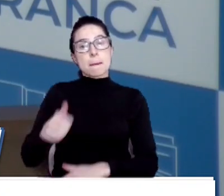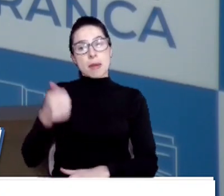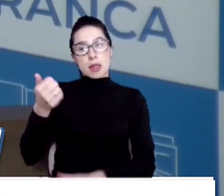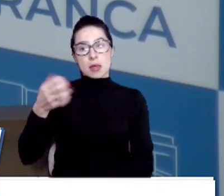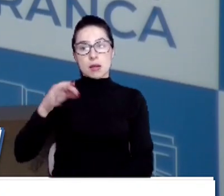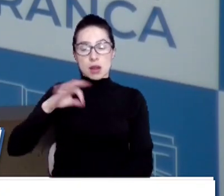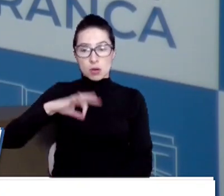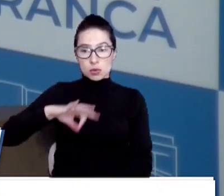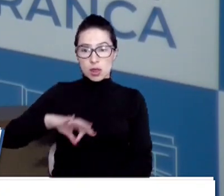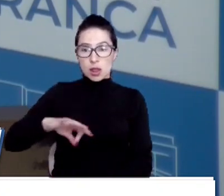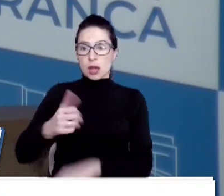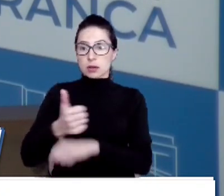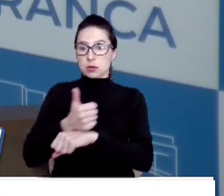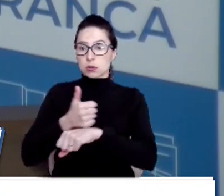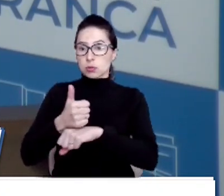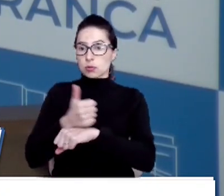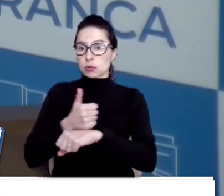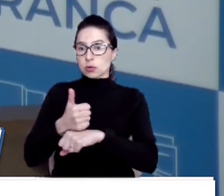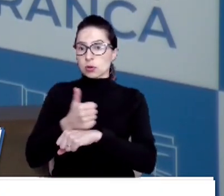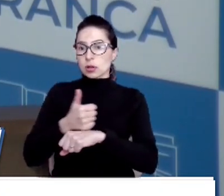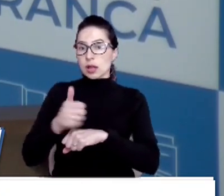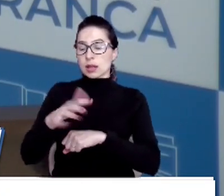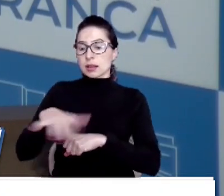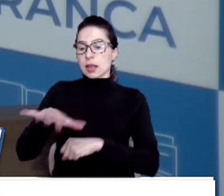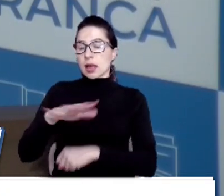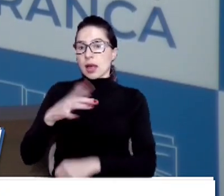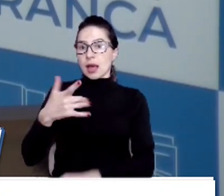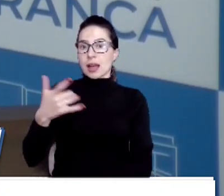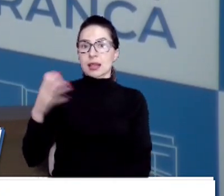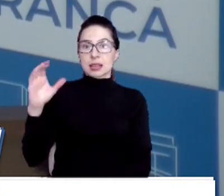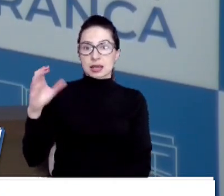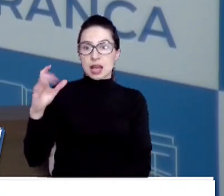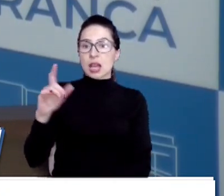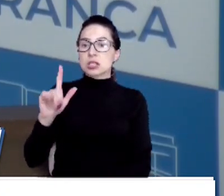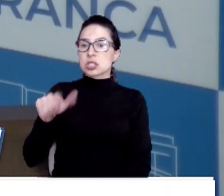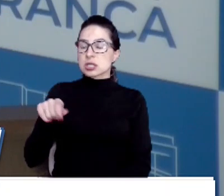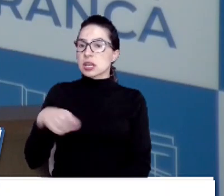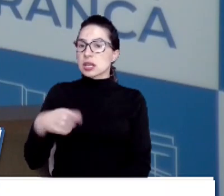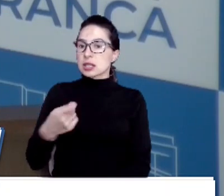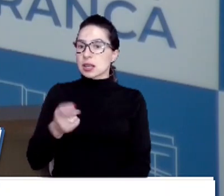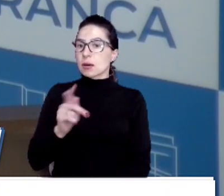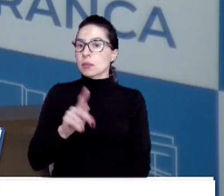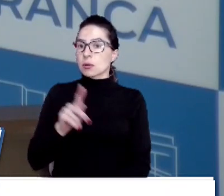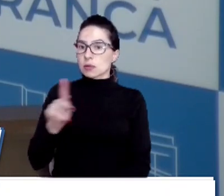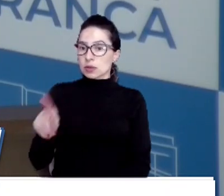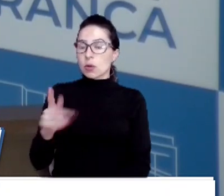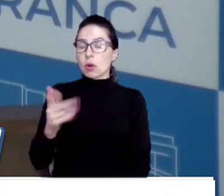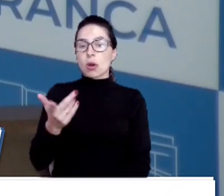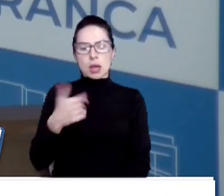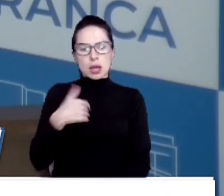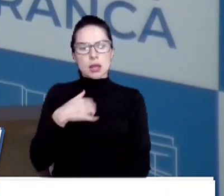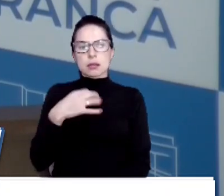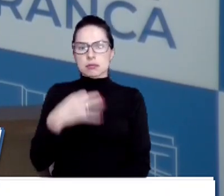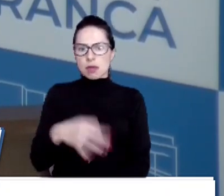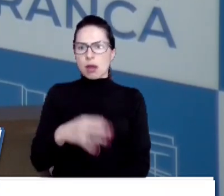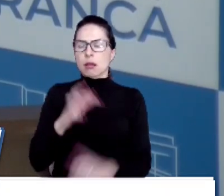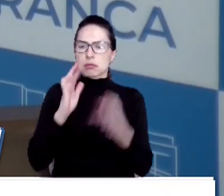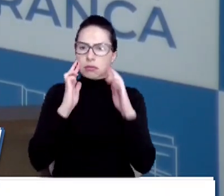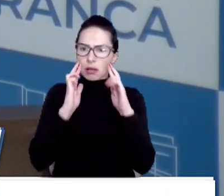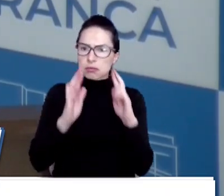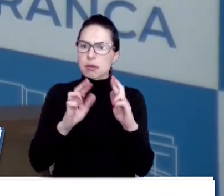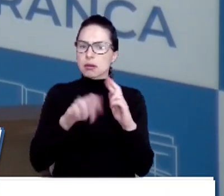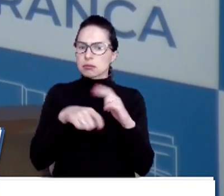dos profissionais da Educação de creche que são os professores que gostam de ser e deve ser tratados como